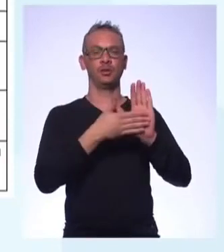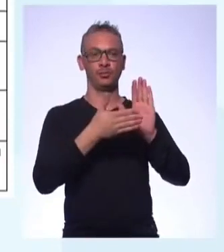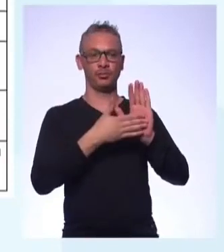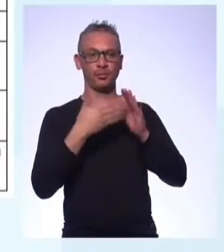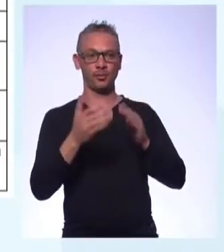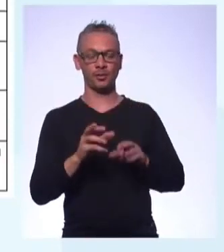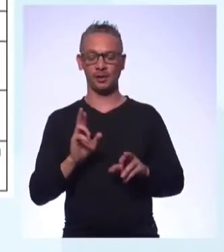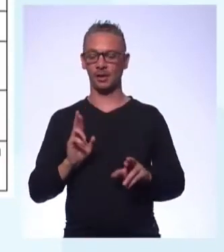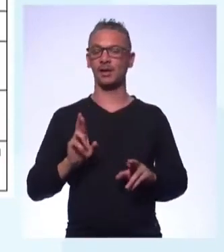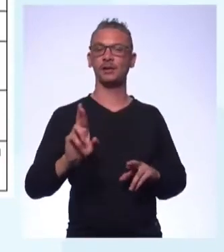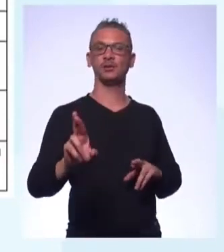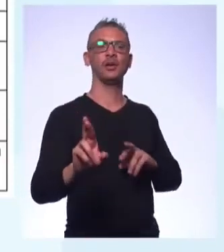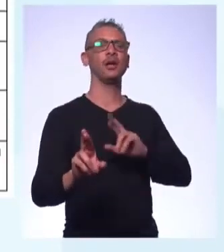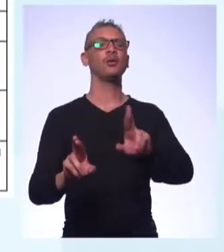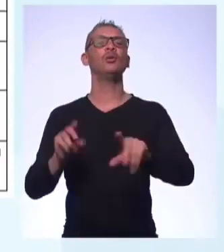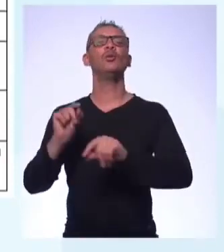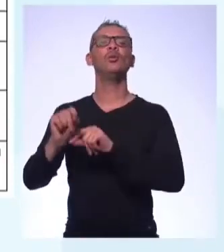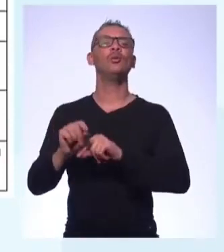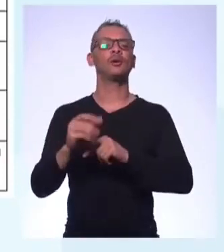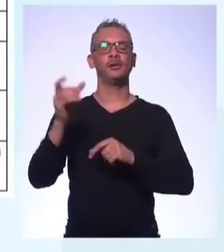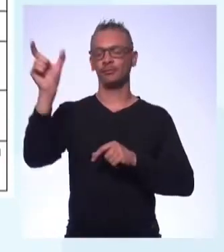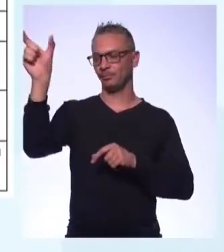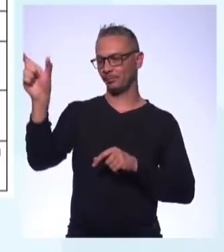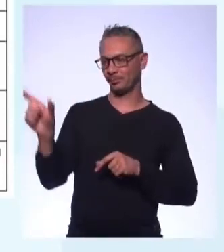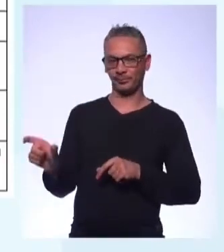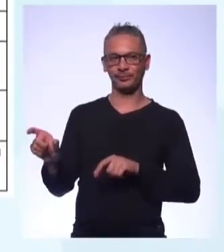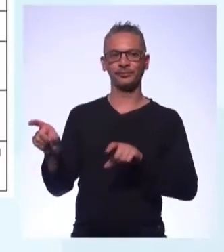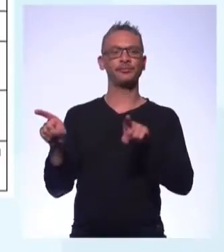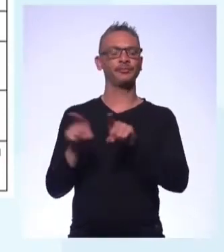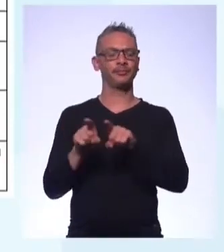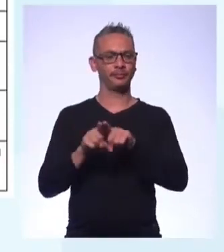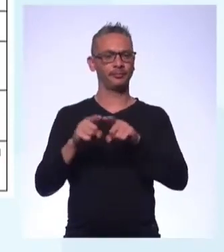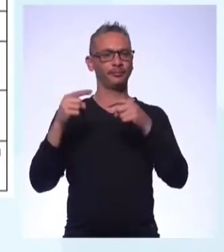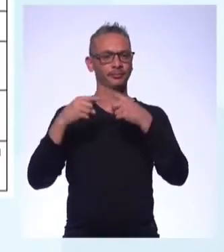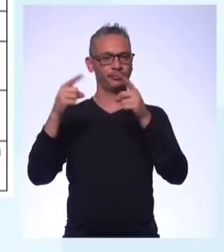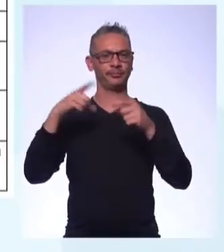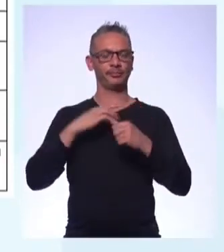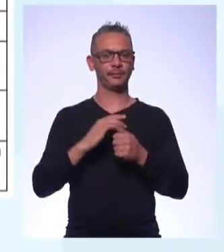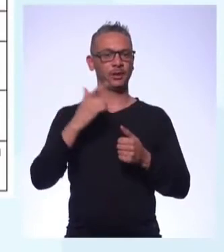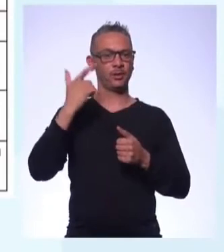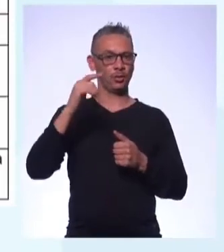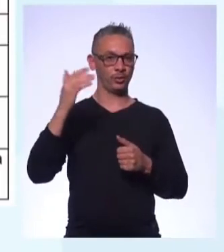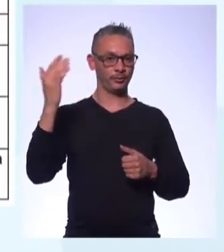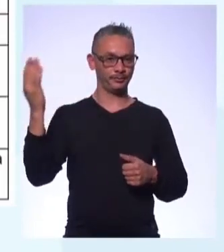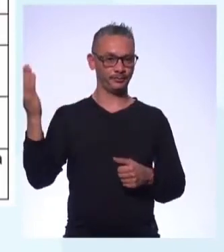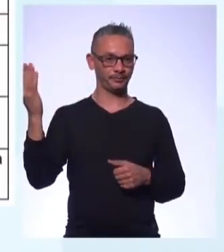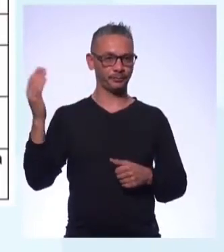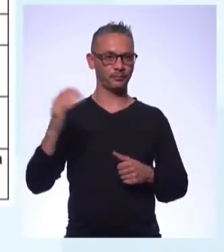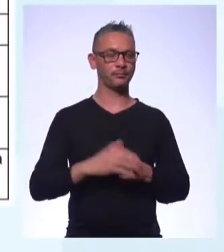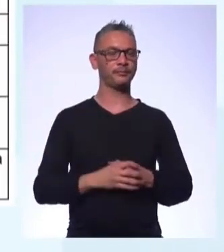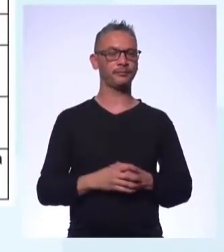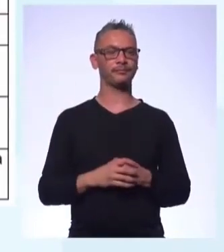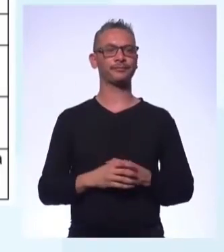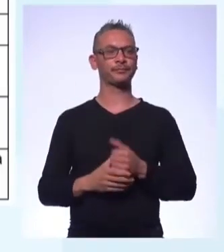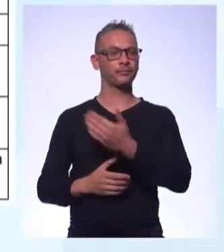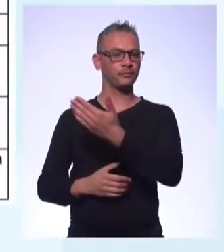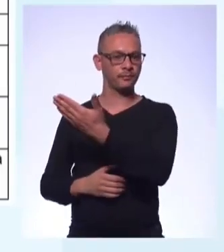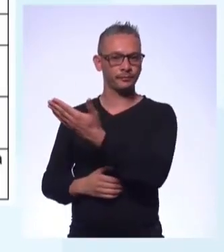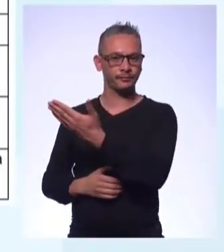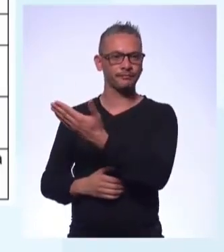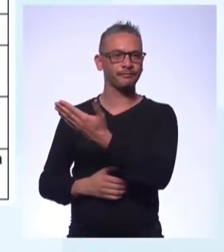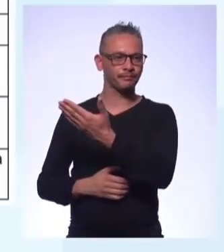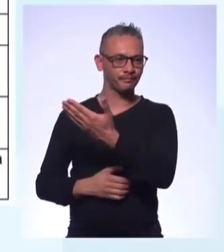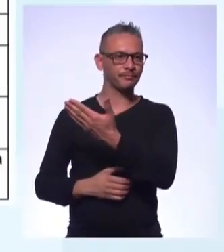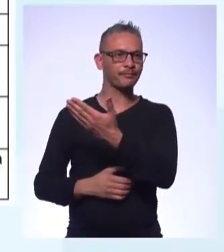o resultado que ele coloca lá no final, que são as reivindicações. Põe a próxima, por favor, Mauro. Olha só, eu já deixei